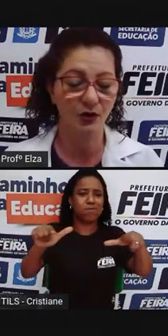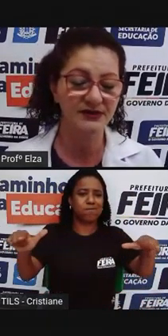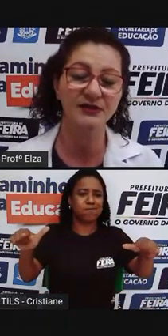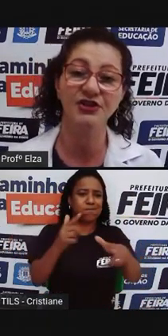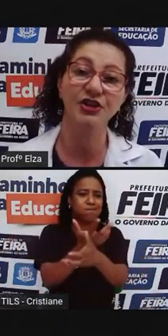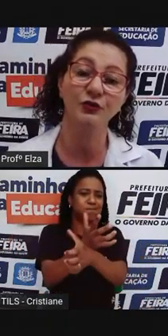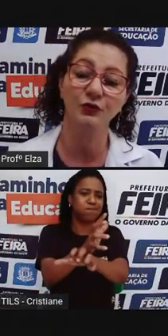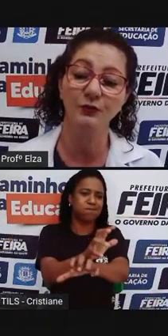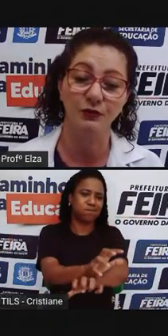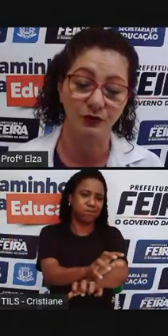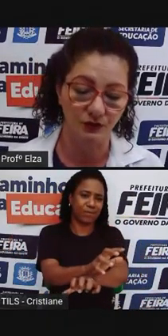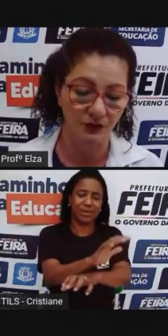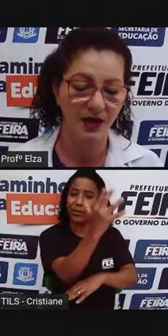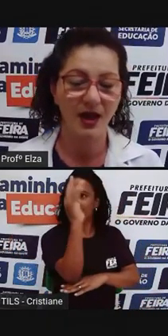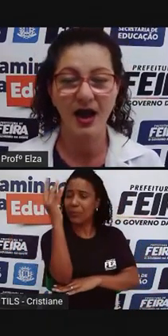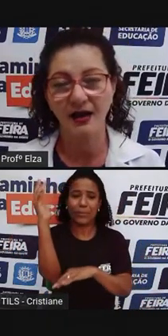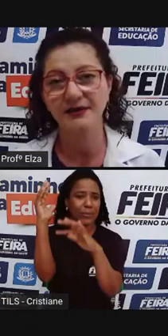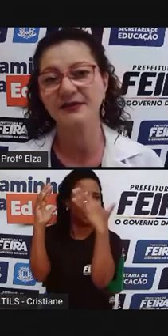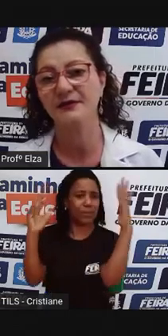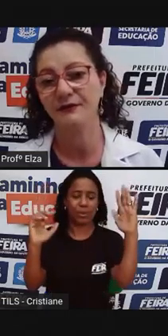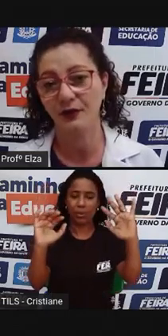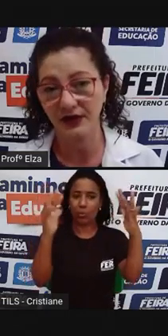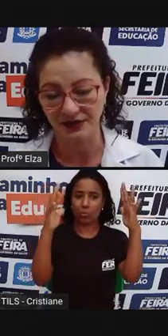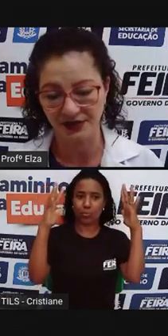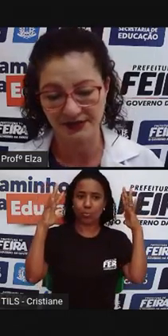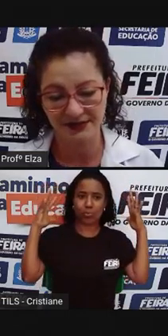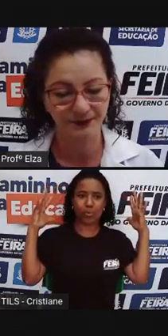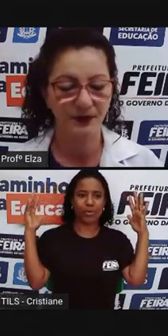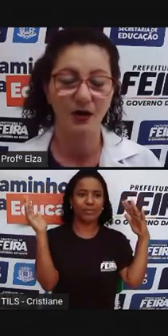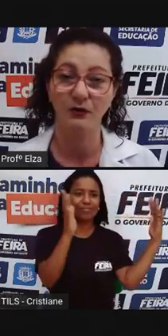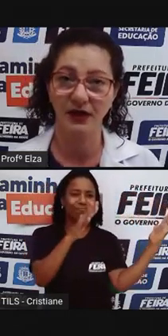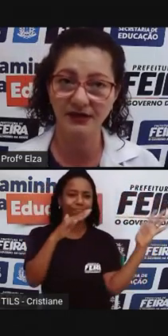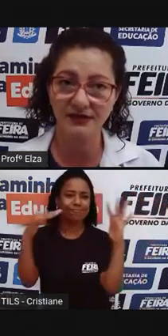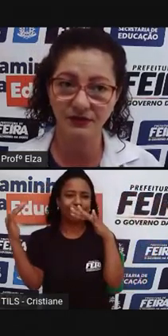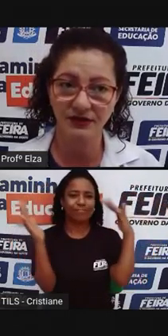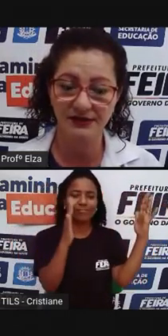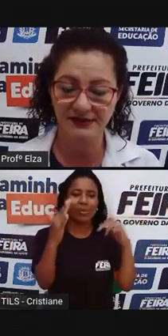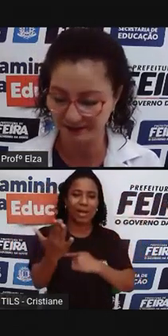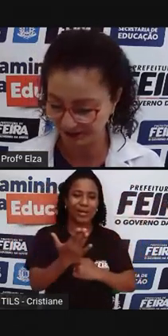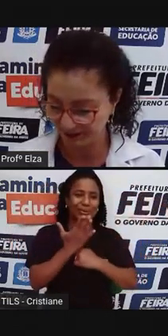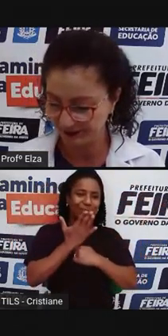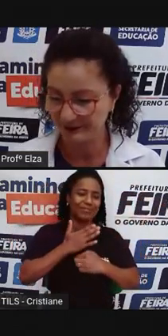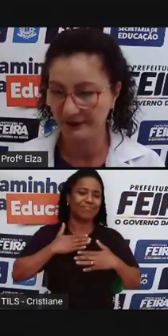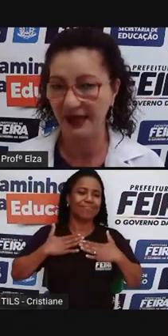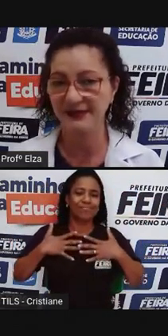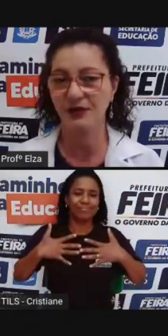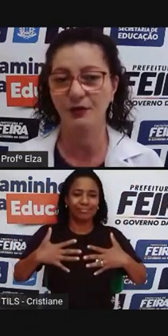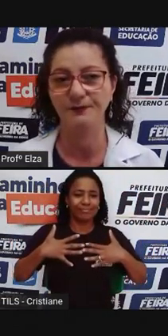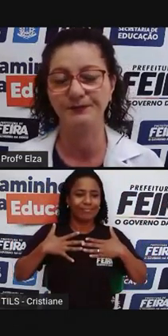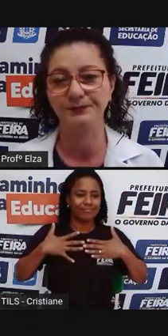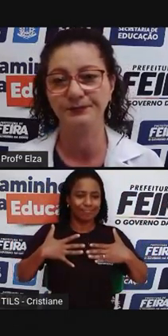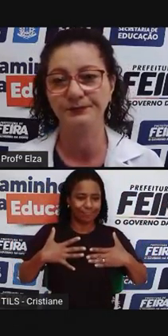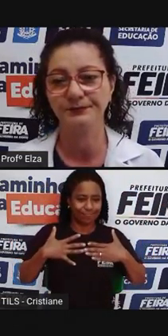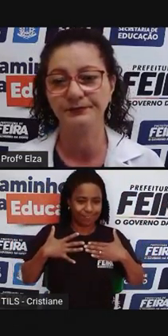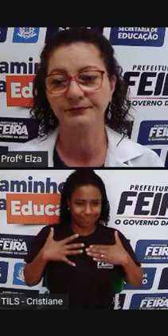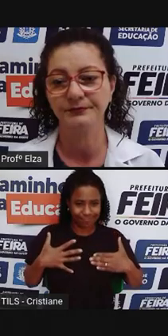de oxigênio do mundo, as florestas. Ok, students? Let's go.